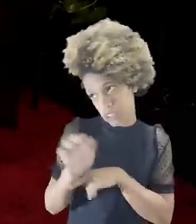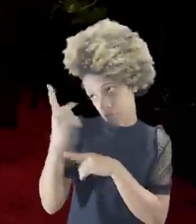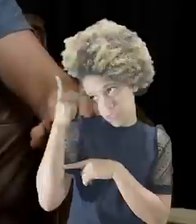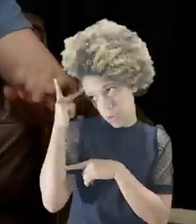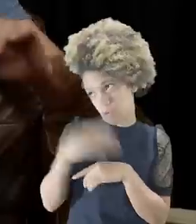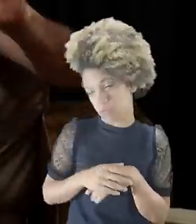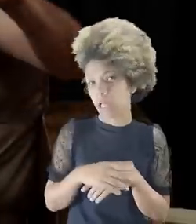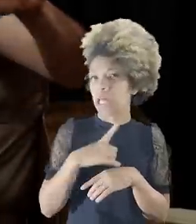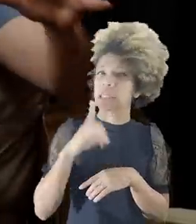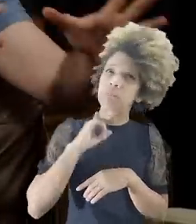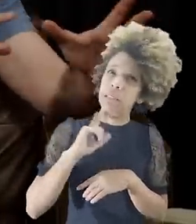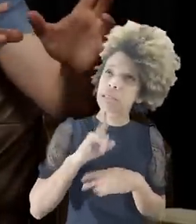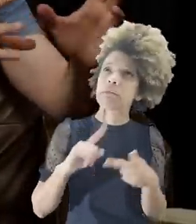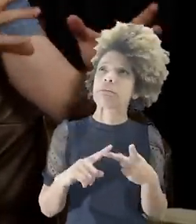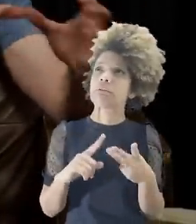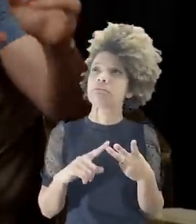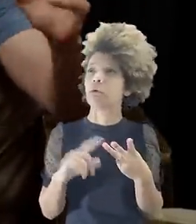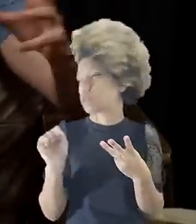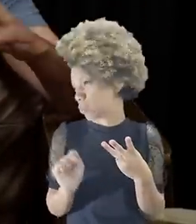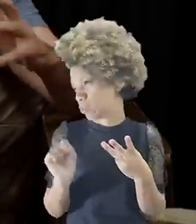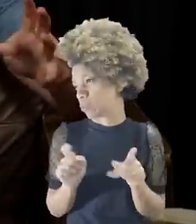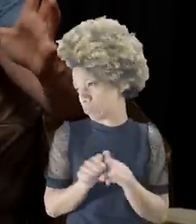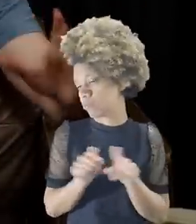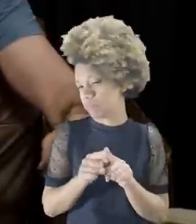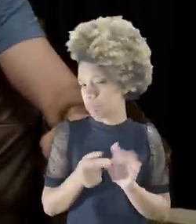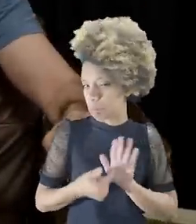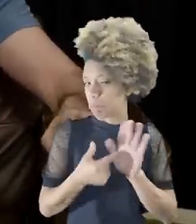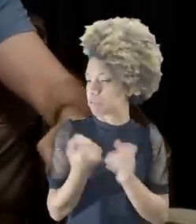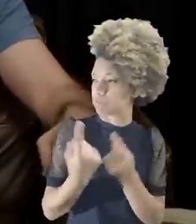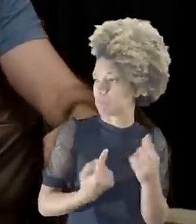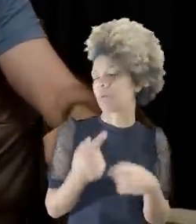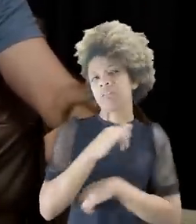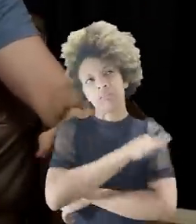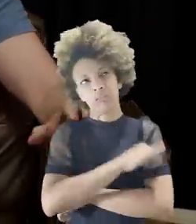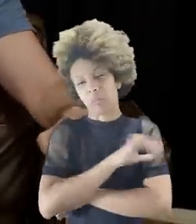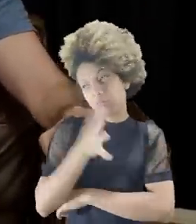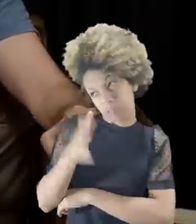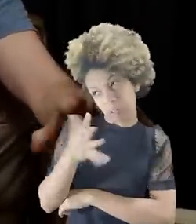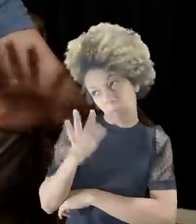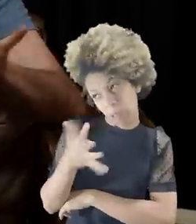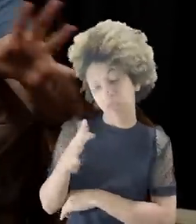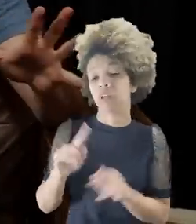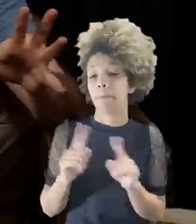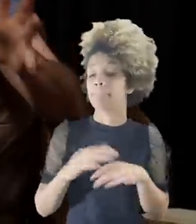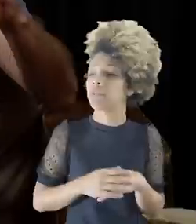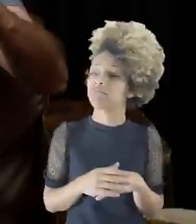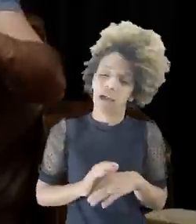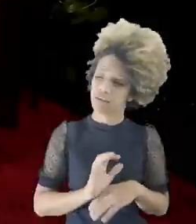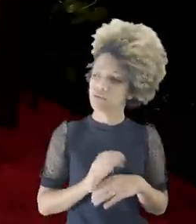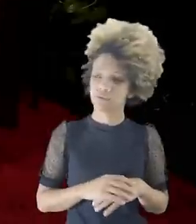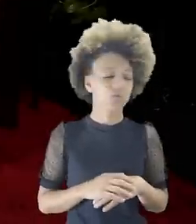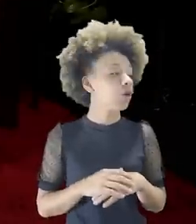você tem mina Você tem os Estados do Sul também revela alguma coisa O Rio de Janeiro tá mais ou menos mas é basicamente isso